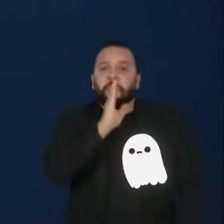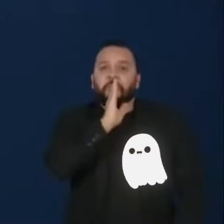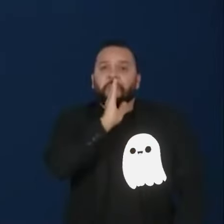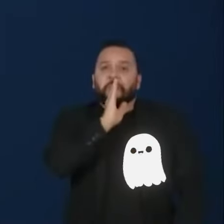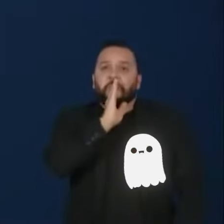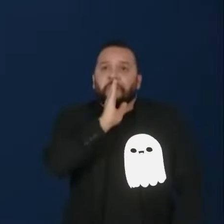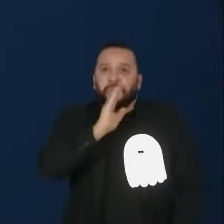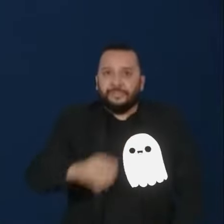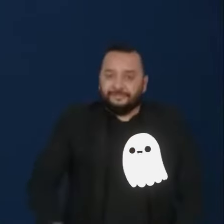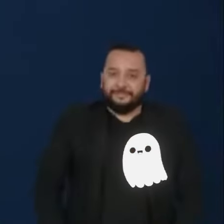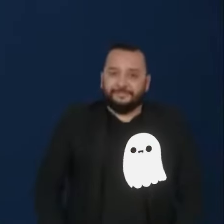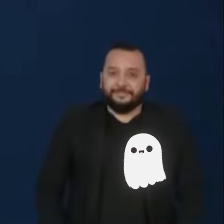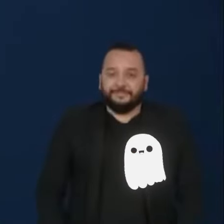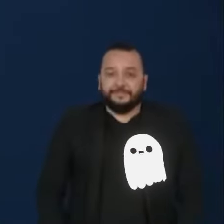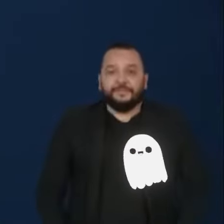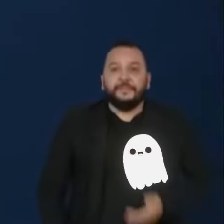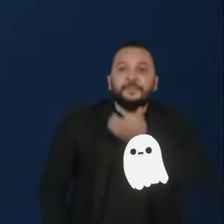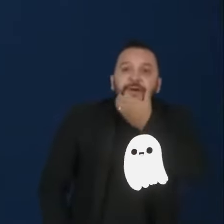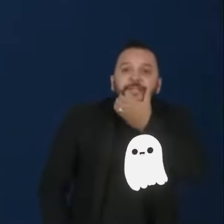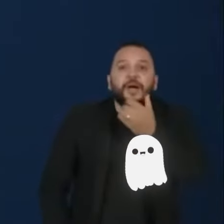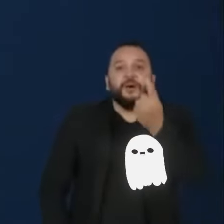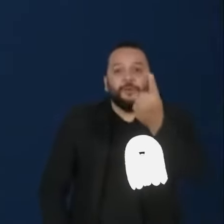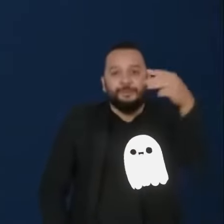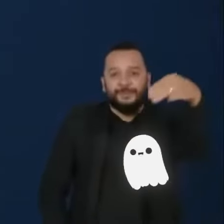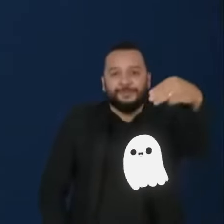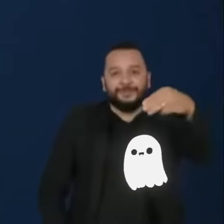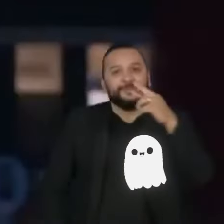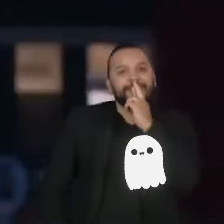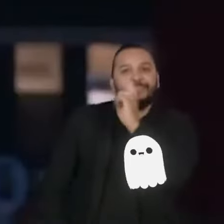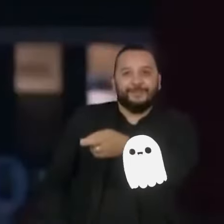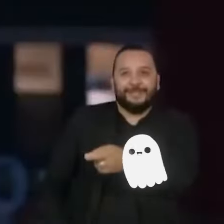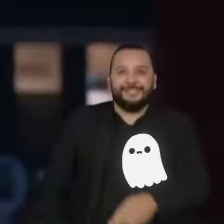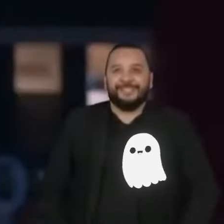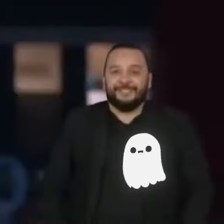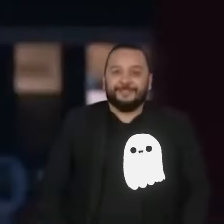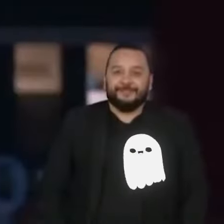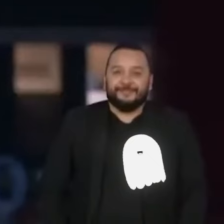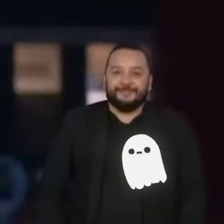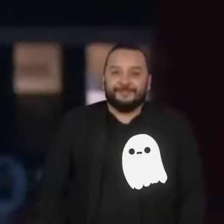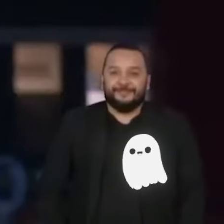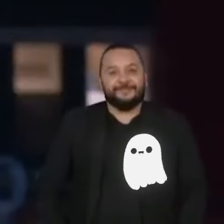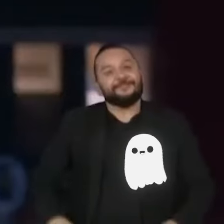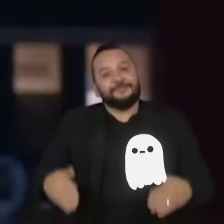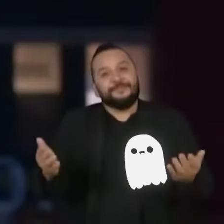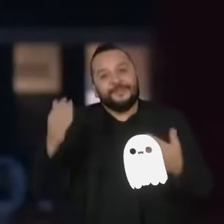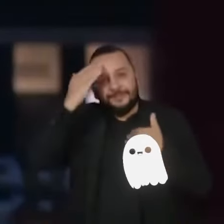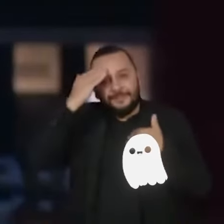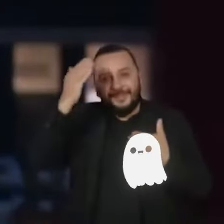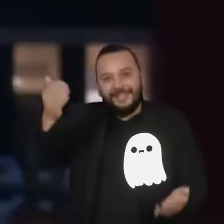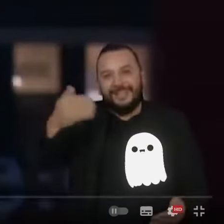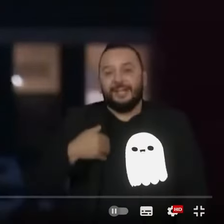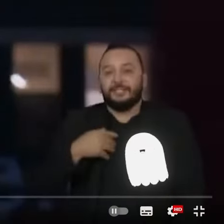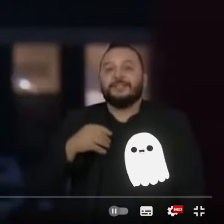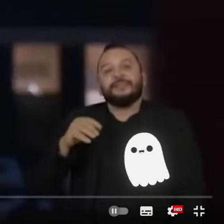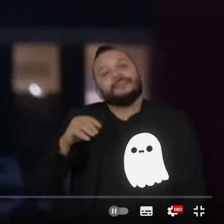É, candidato Marçal tem um minuto para a sua resposta. Lá vem ele falar merda. Dá pena.